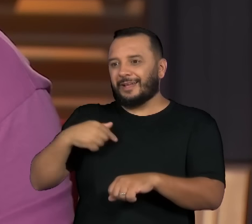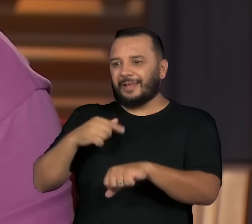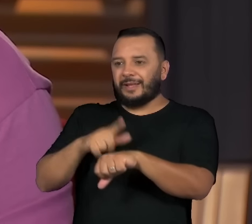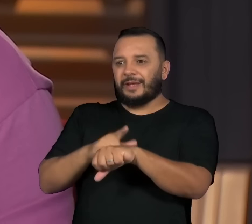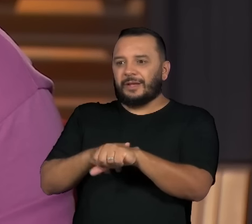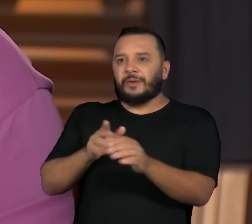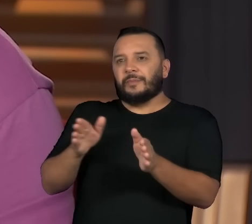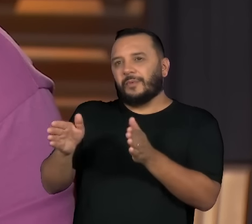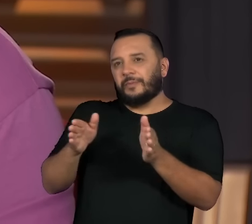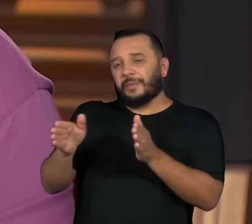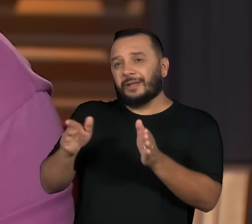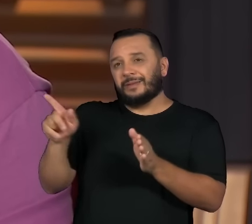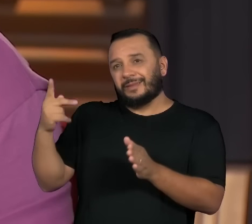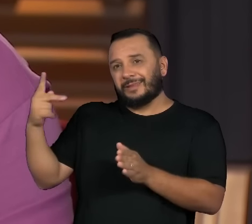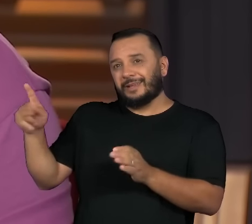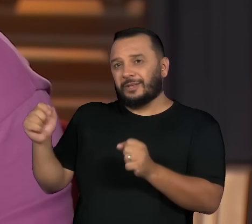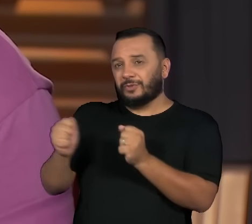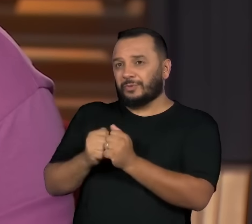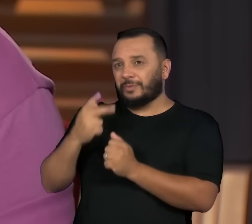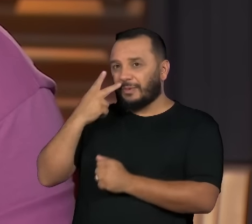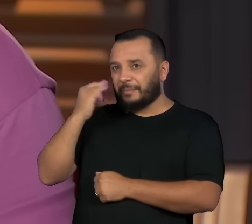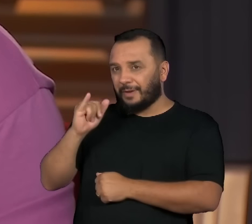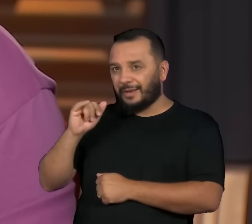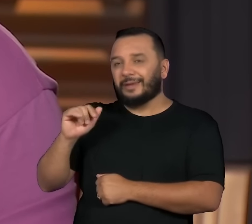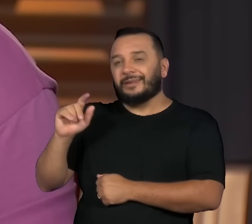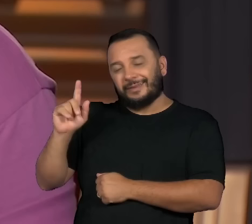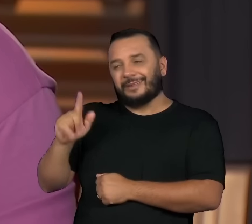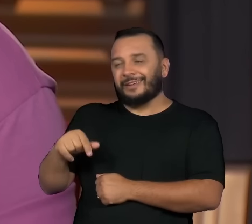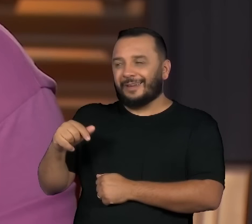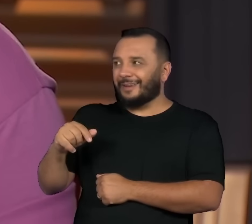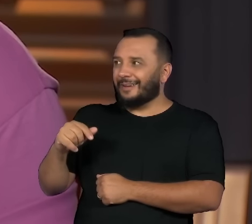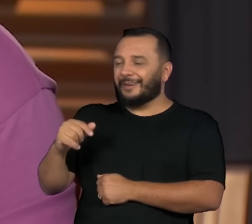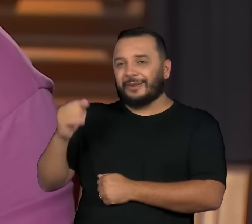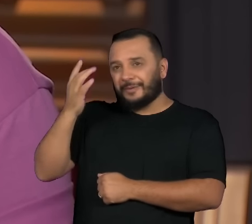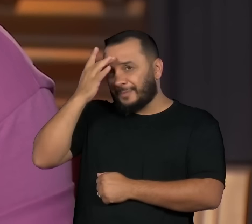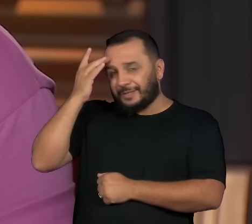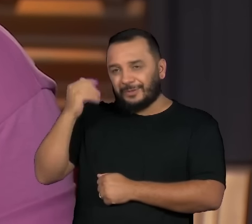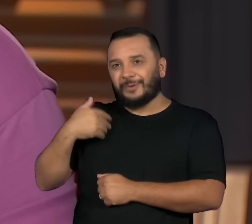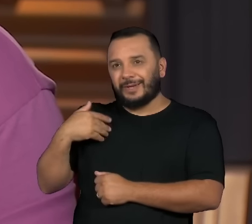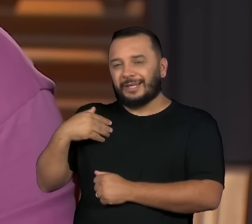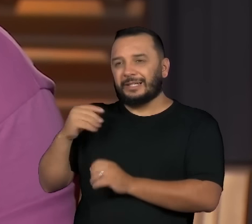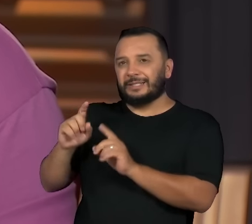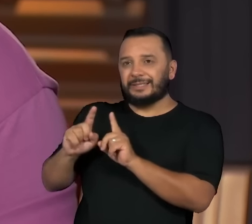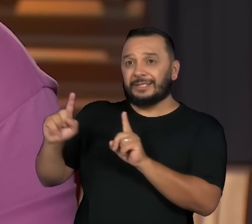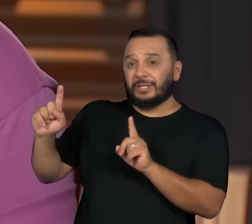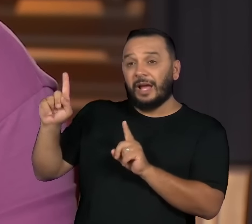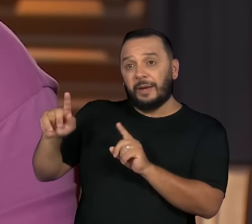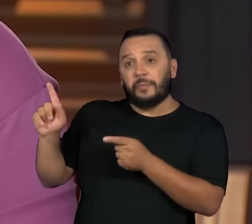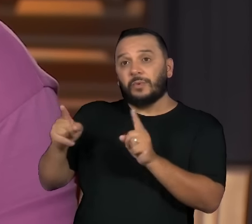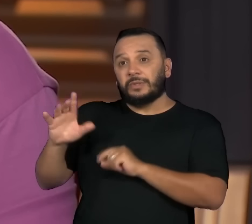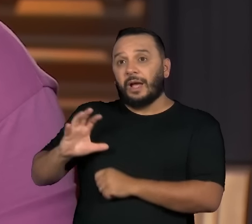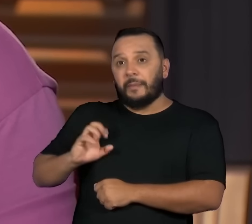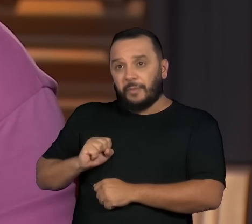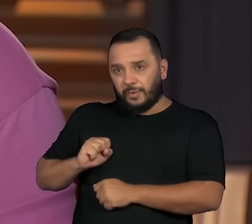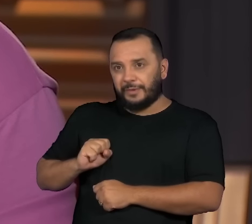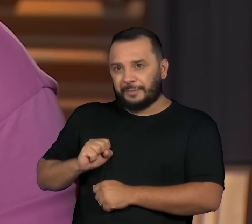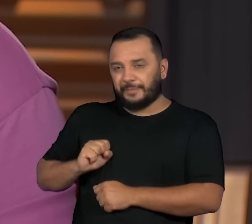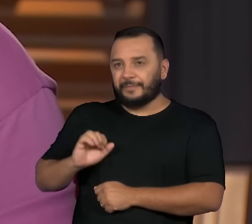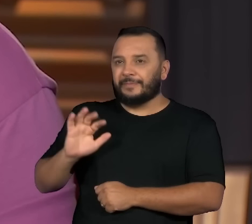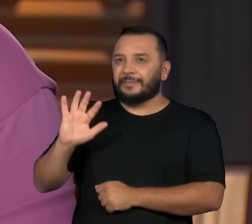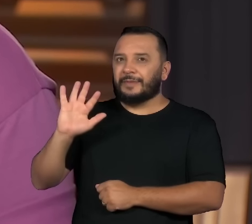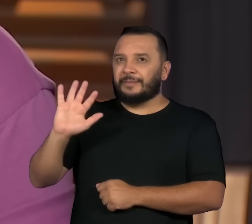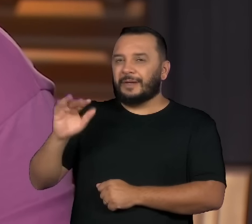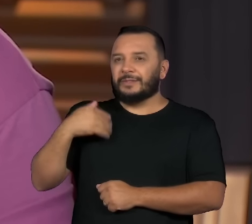pai. Sim. Que é uma pessoa distante. E a música é uma música de amor, mas fala sobre